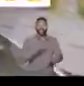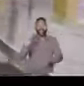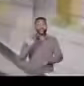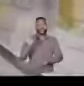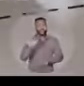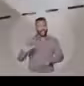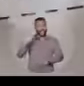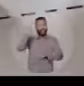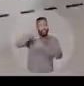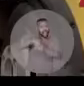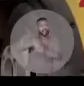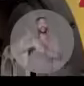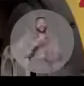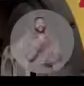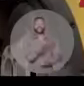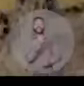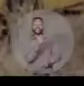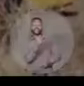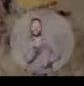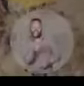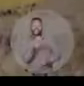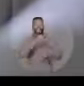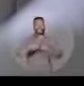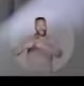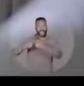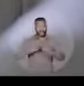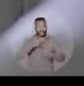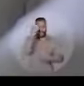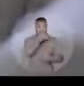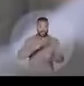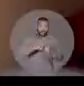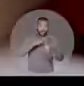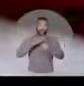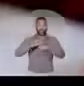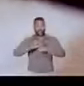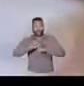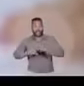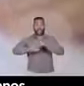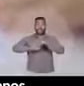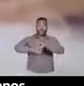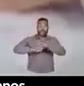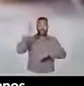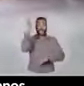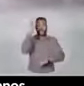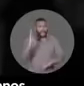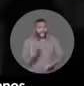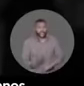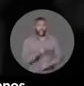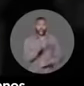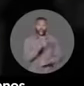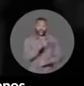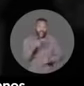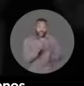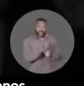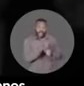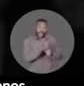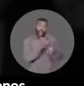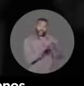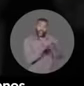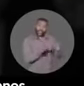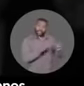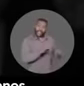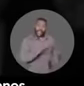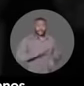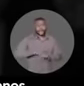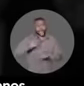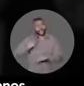para 126 municípios. Haddad triplicou o investimento em educação no Brasil. Em 12 anos fizemos mais escola técnica que